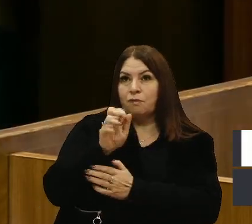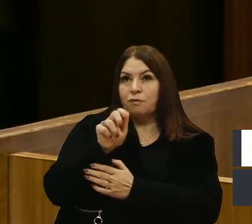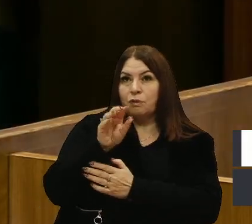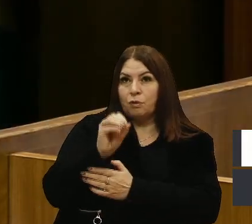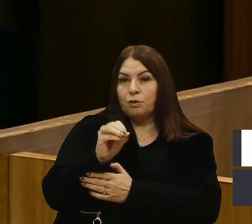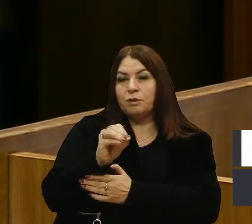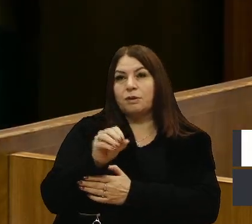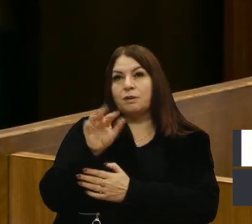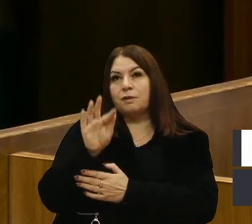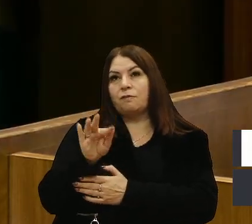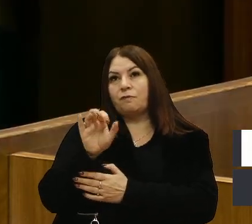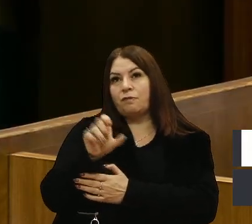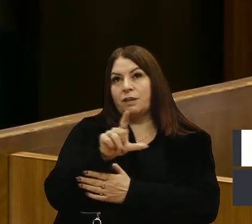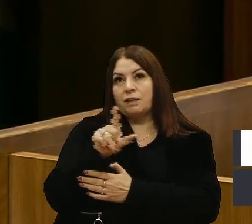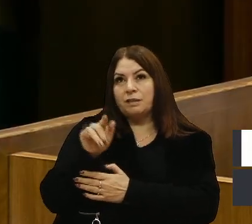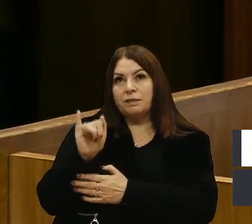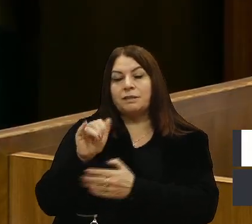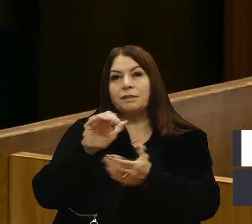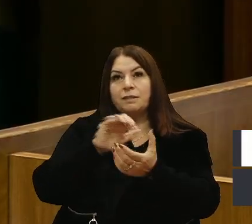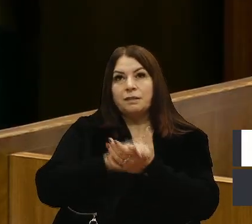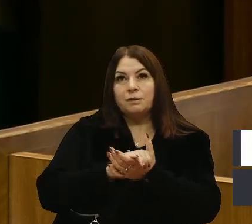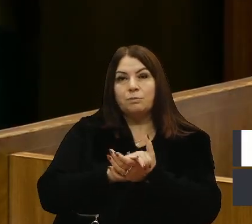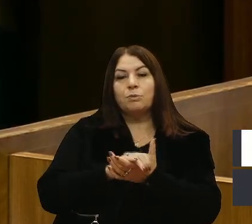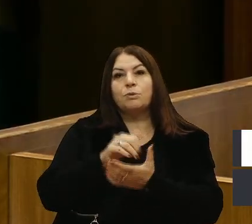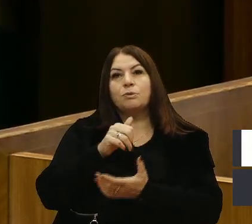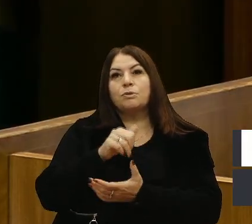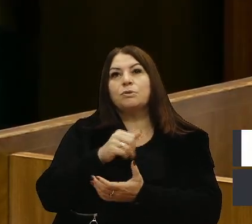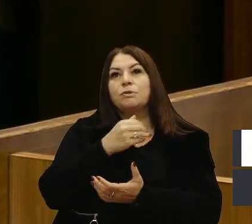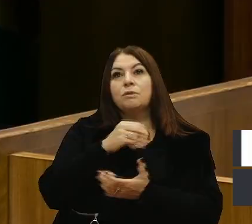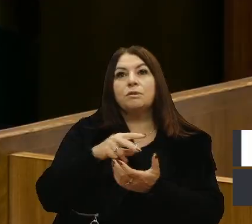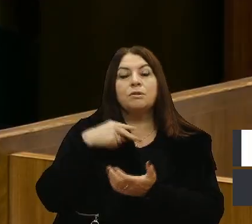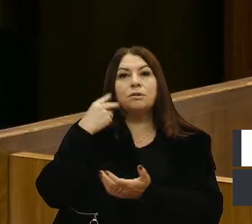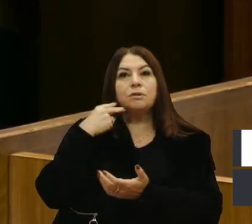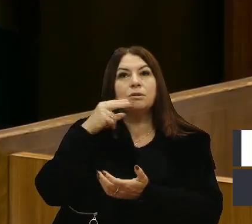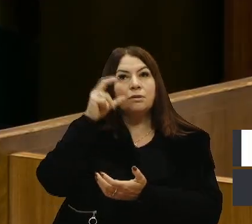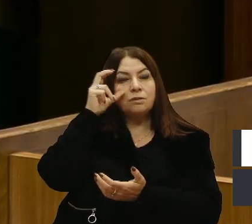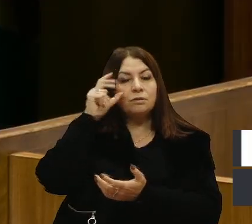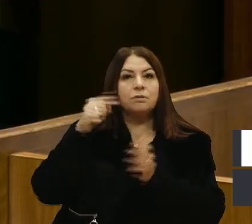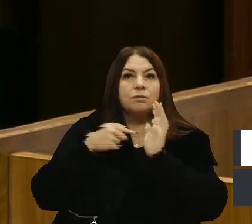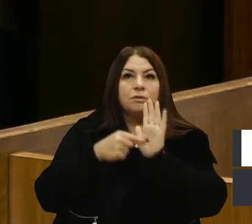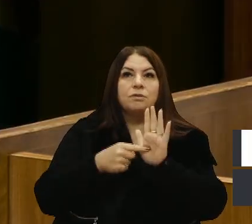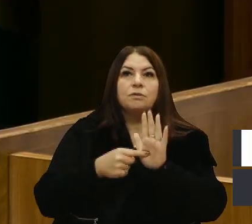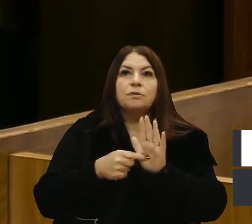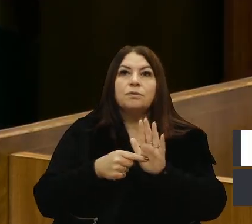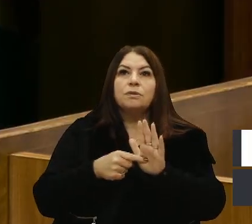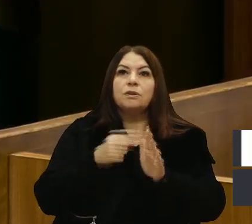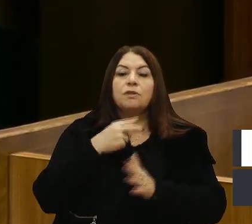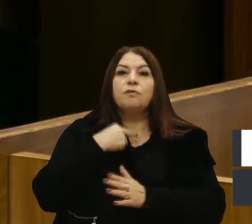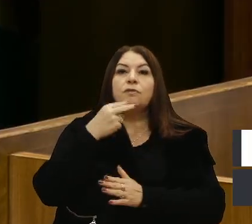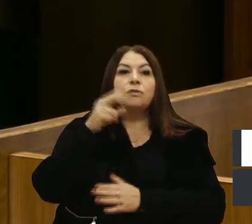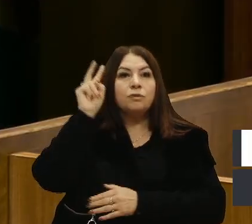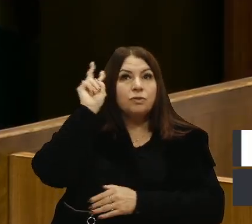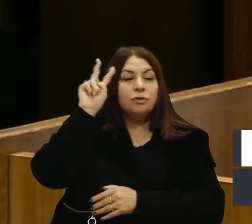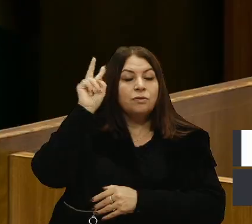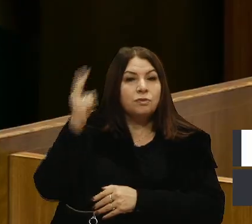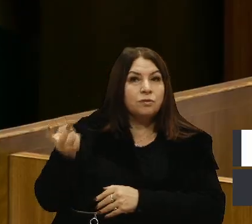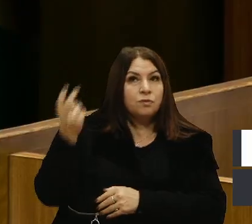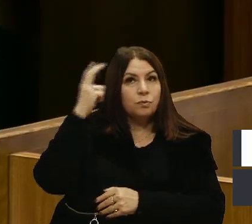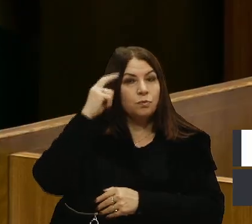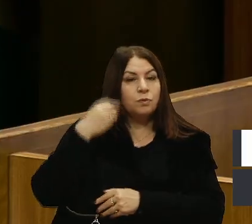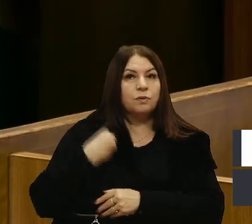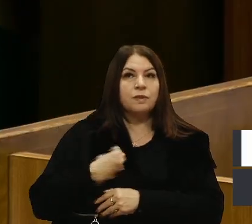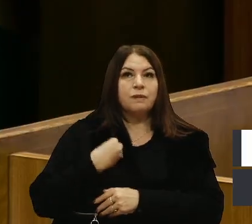Felice Persone de Forchetta, esposo da vereadora Sandra Boneto, Elvio traz para o espetáculo a voz e a memória da cultura